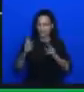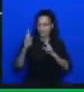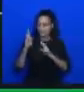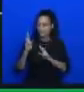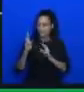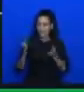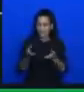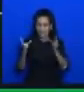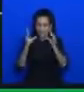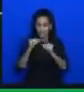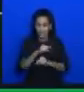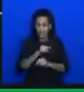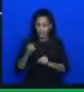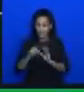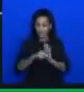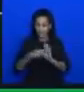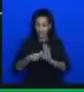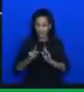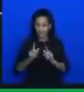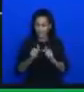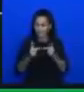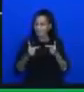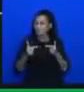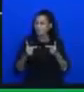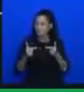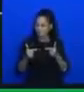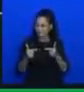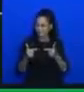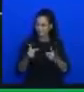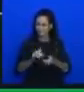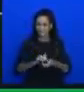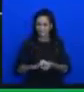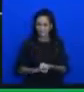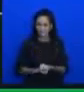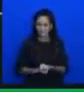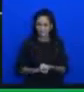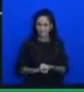Dedos cruzados, será que essa noite é a sua noite da sorte?